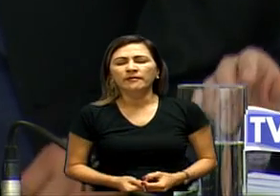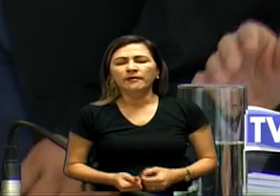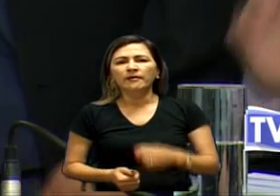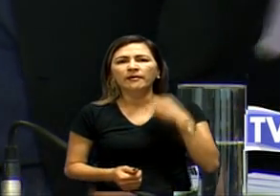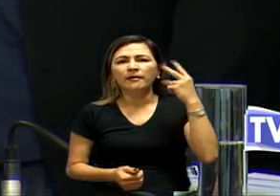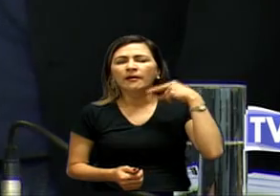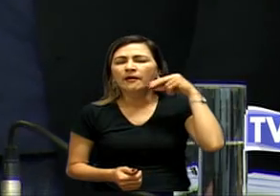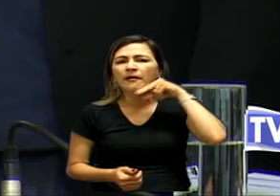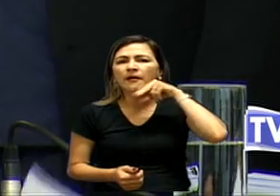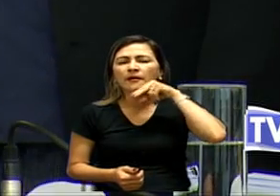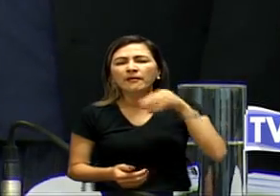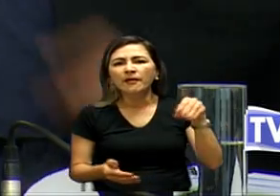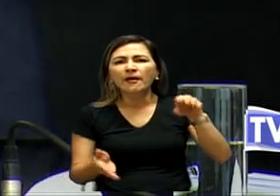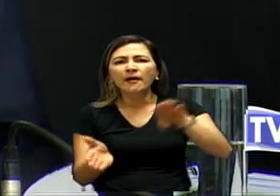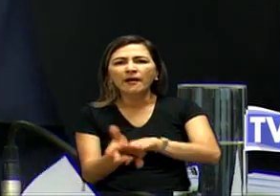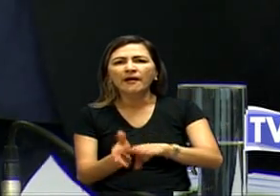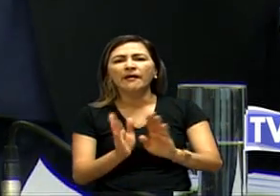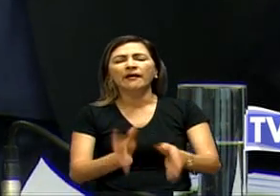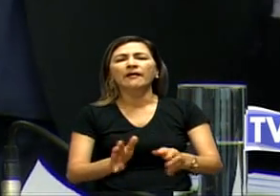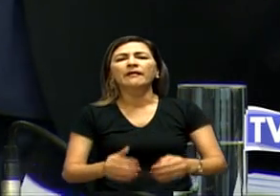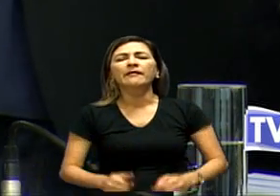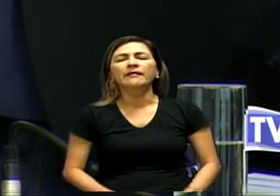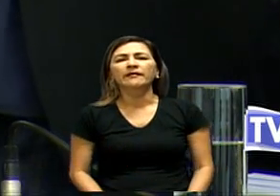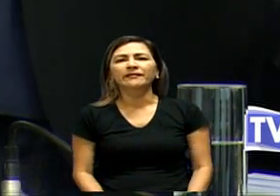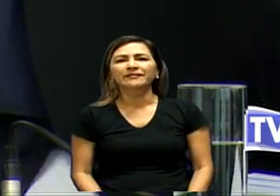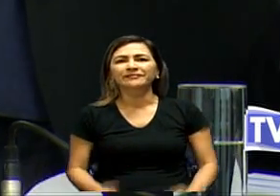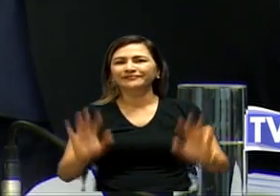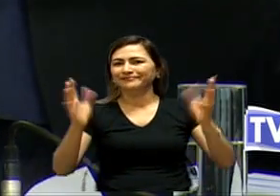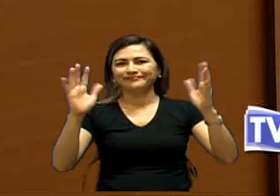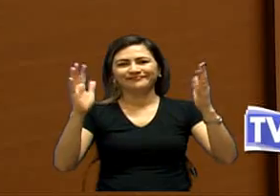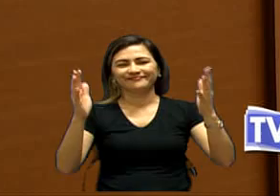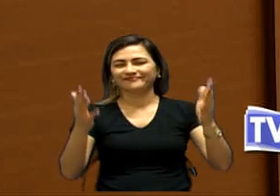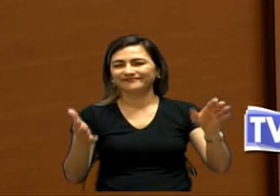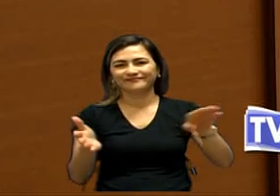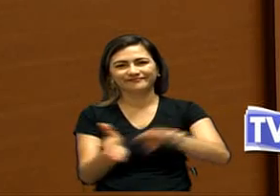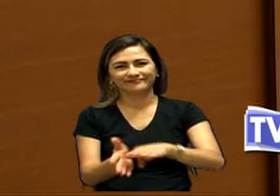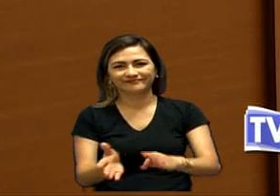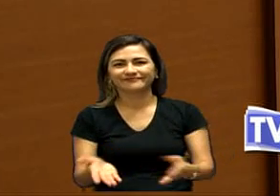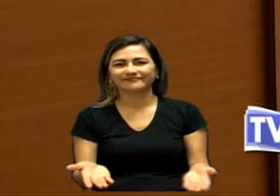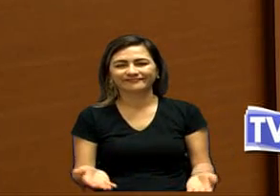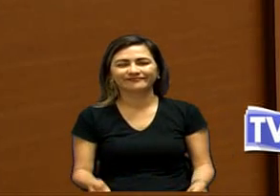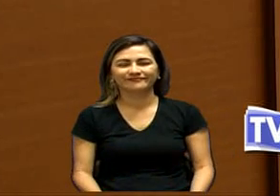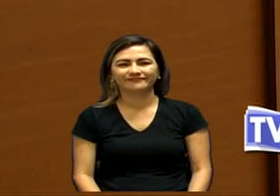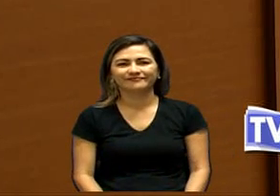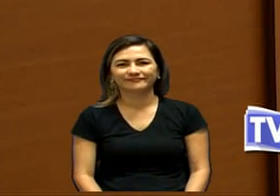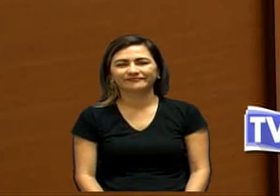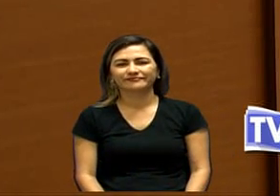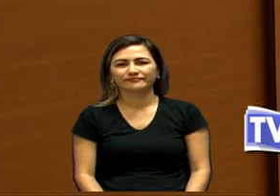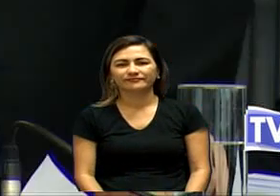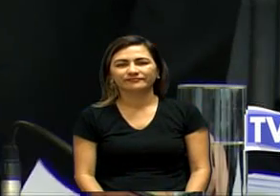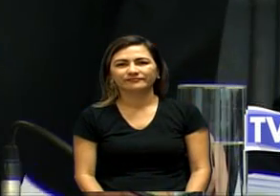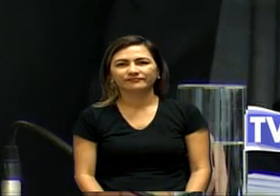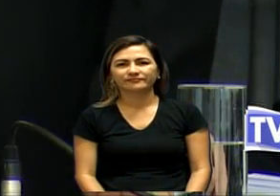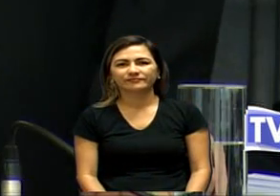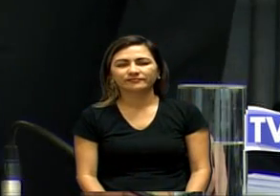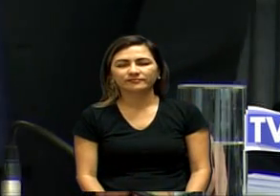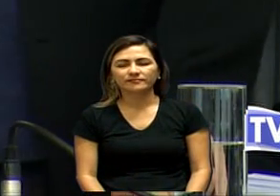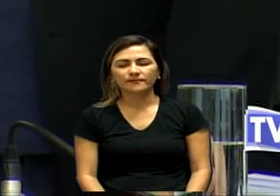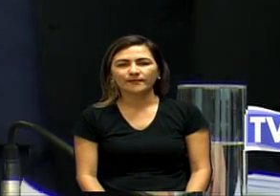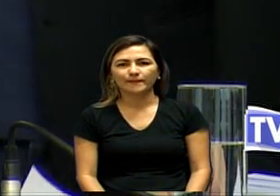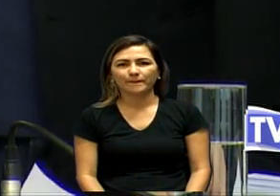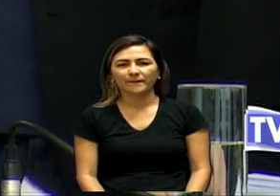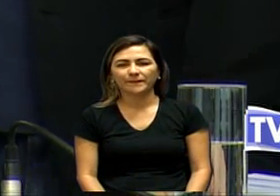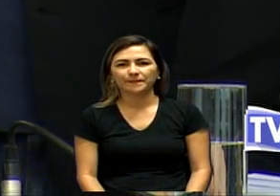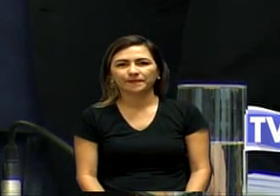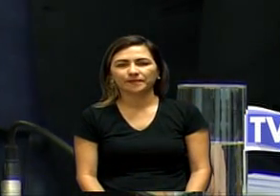Anselmo chegou. Veio! estava em outro compromisso e trouxe essa alegria